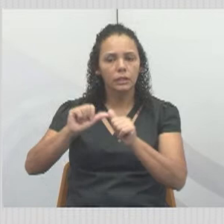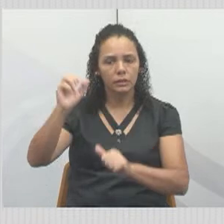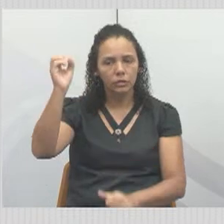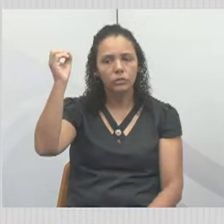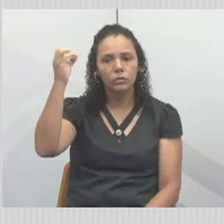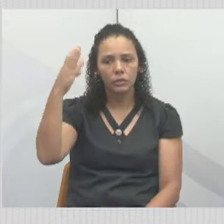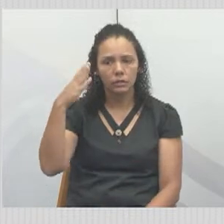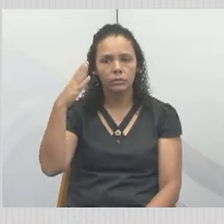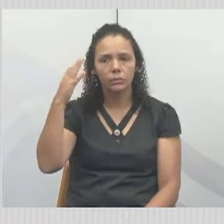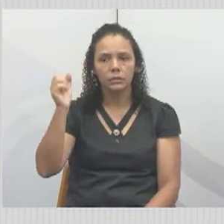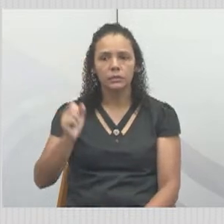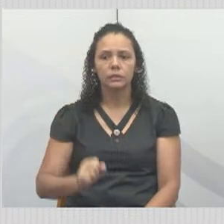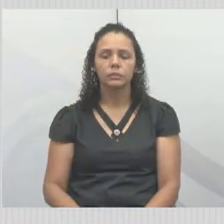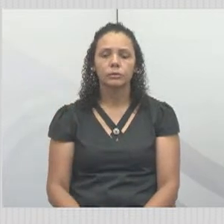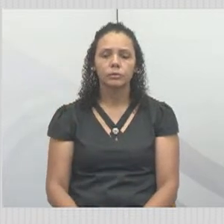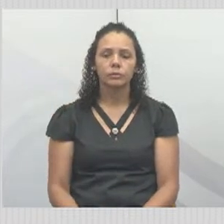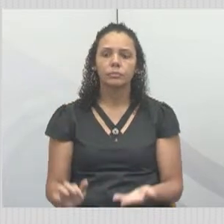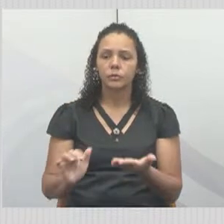LED.